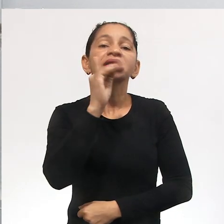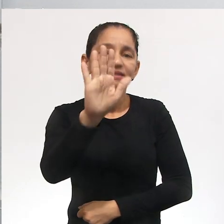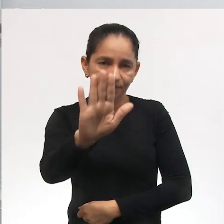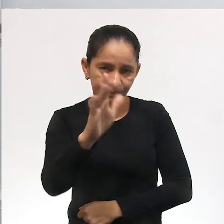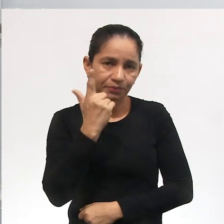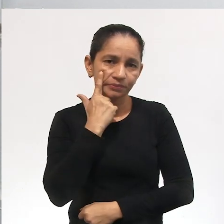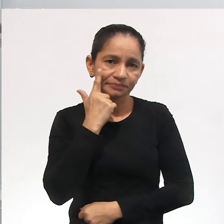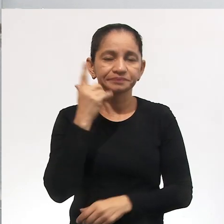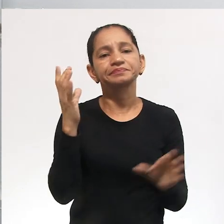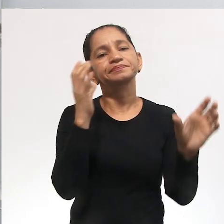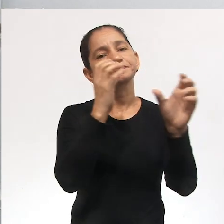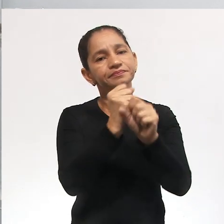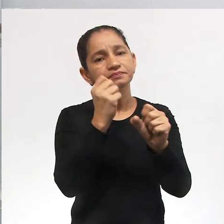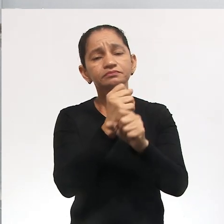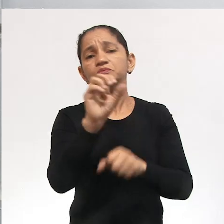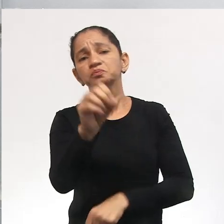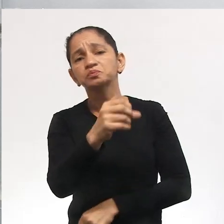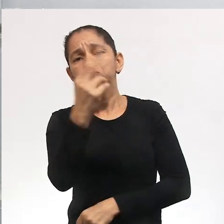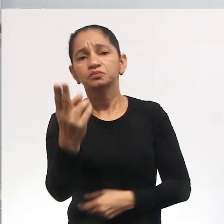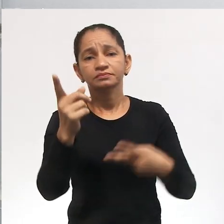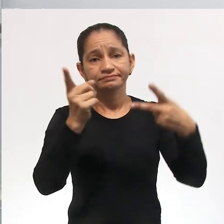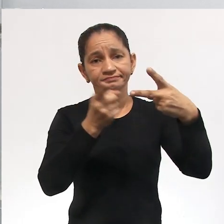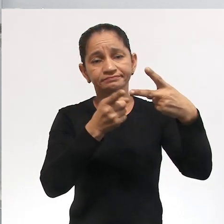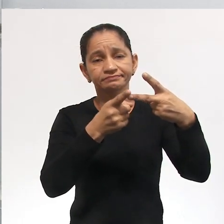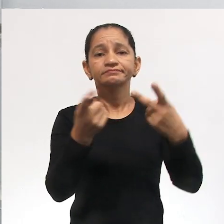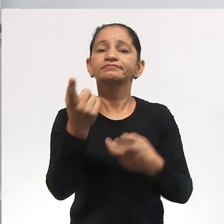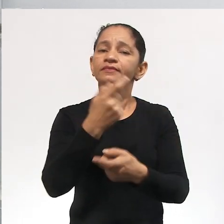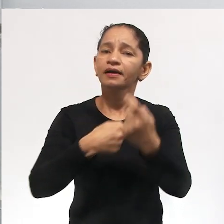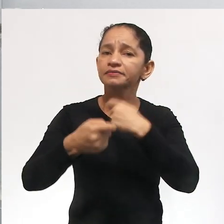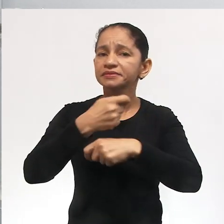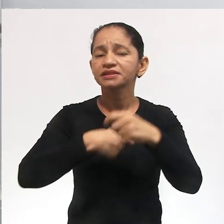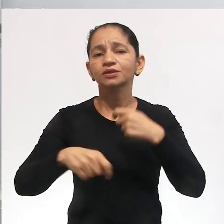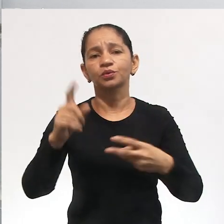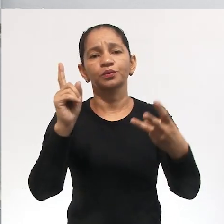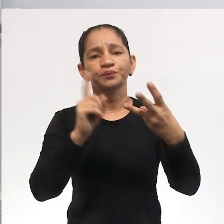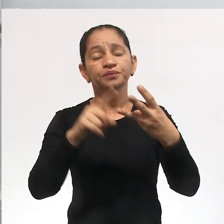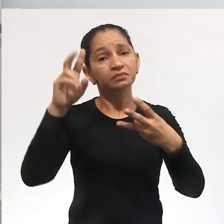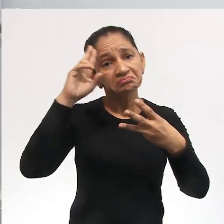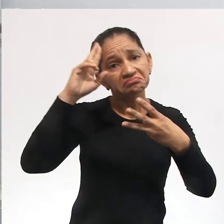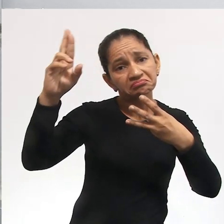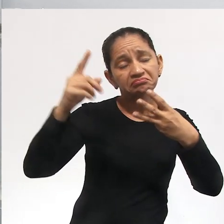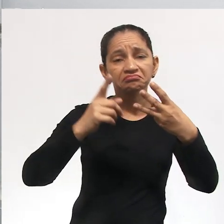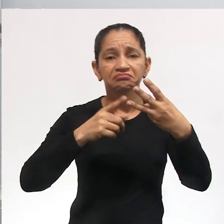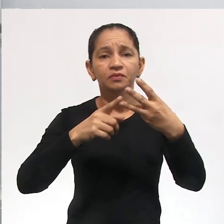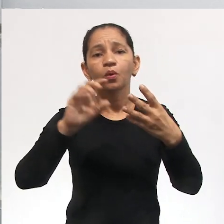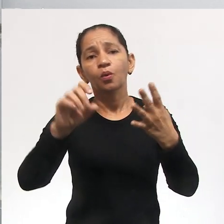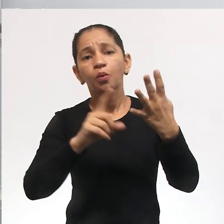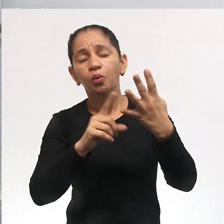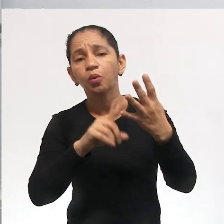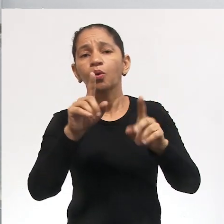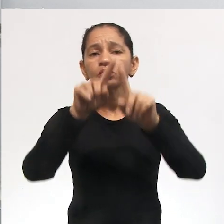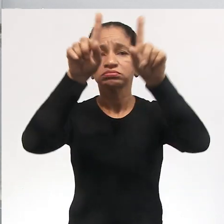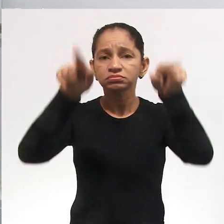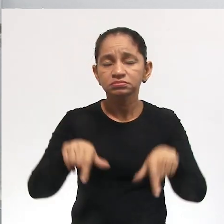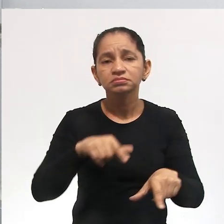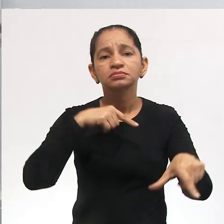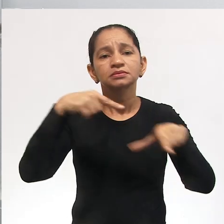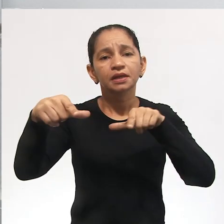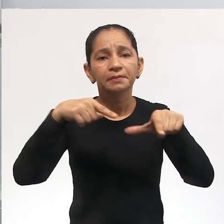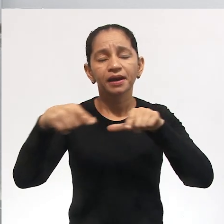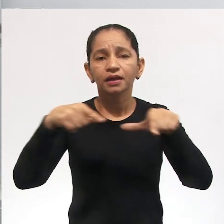o administrativo, os funcionários que são fundamentais ali para fazer o quê? Para estar elaborando